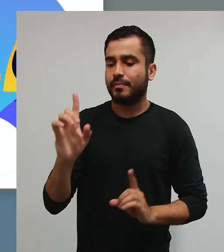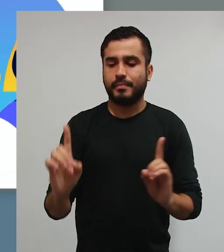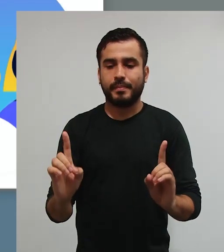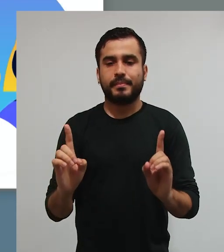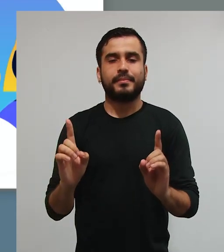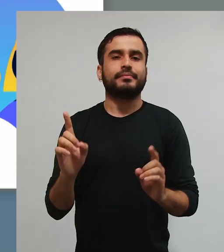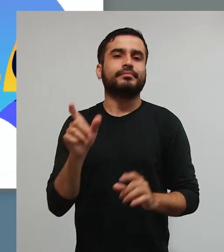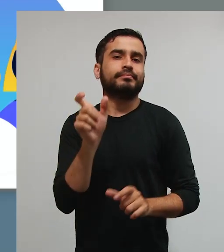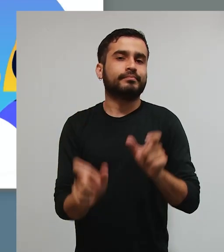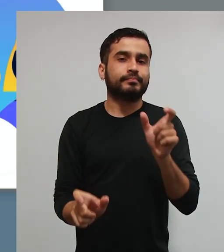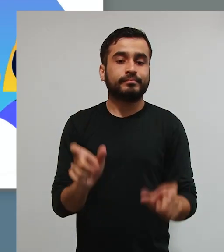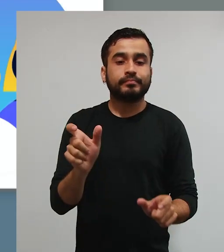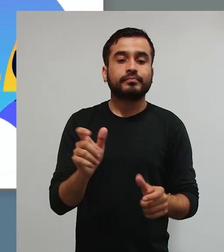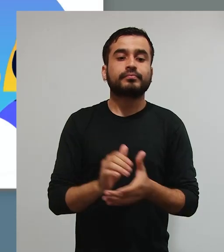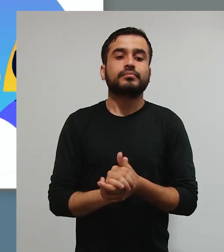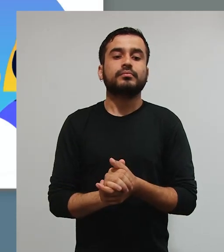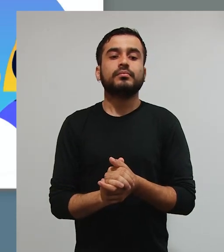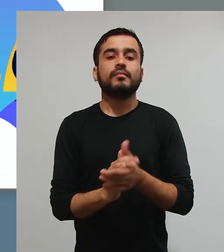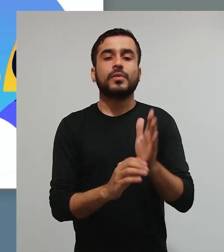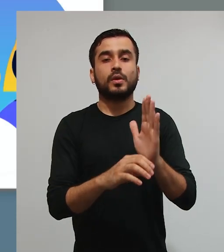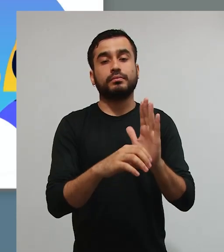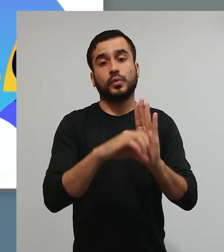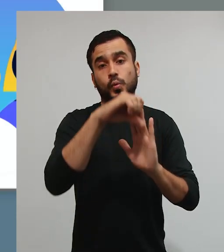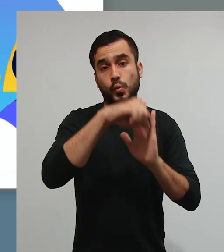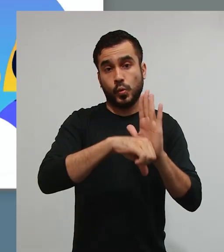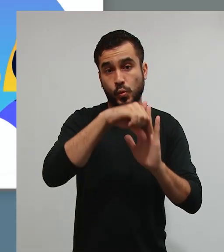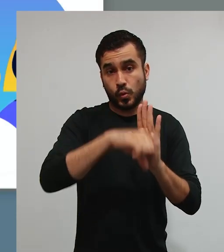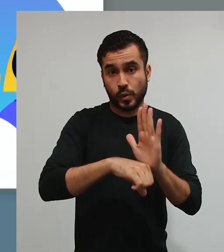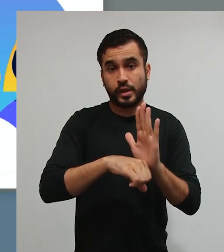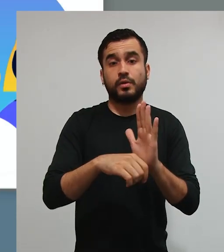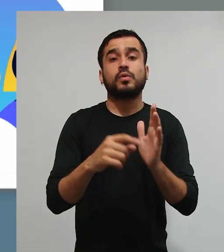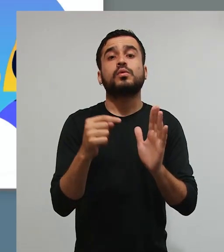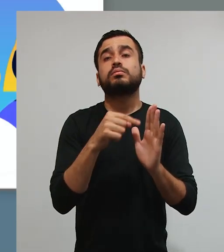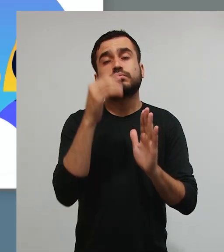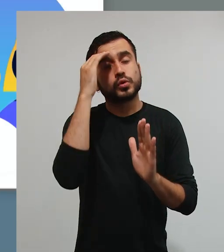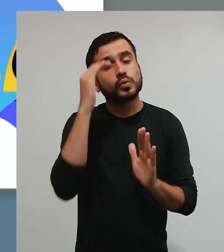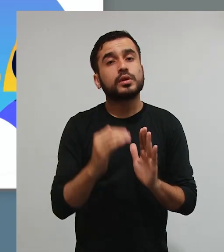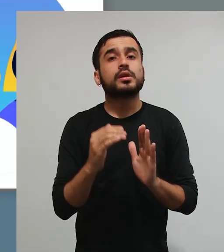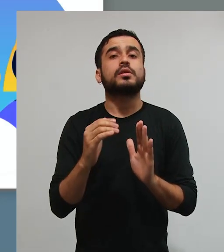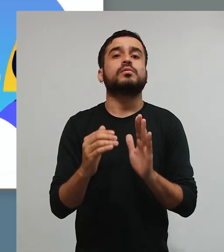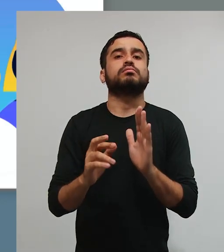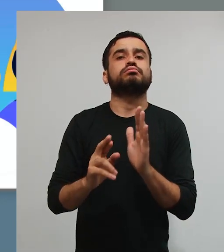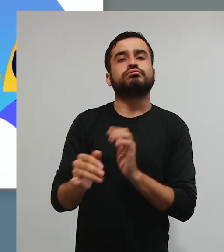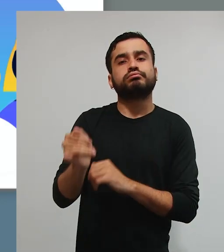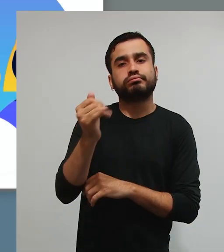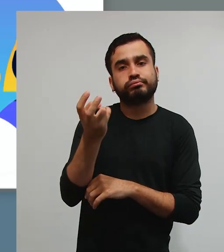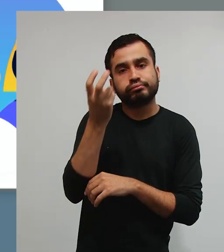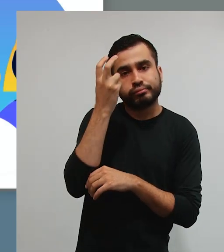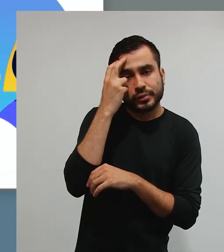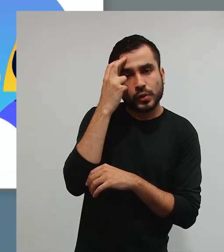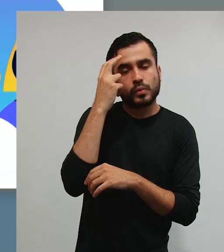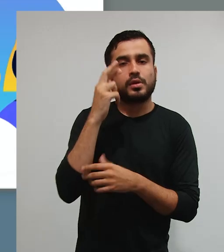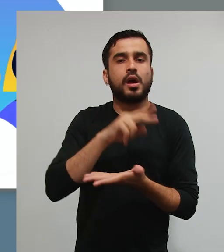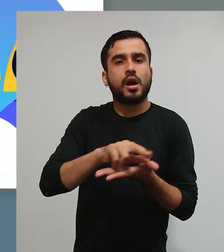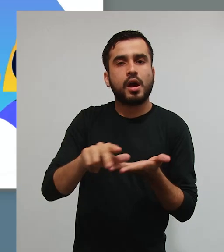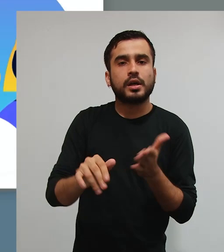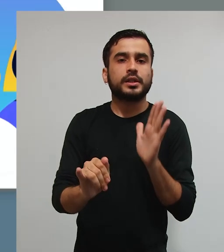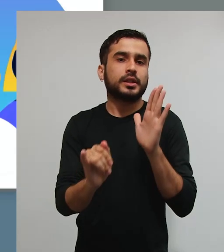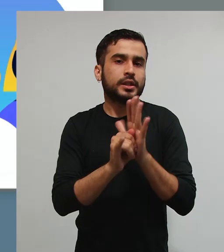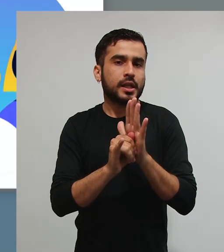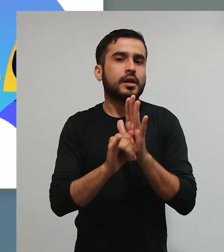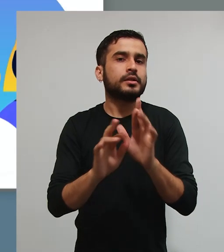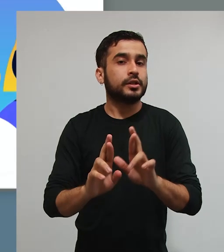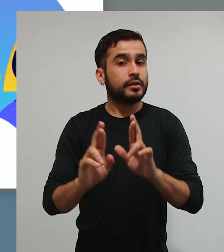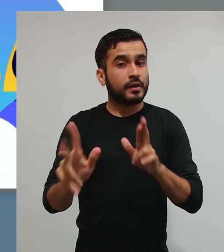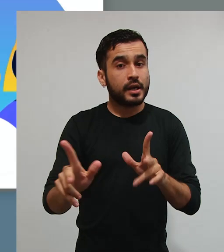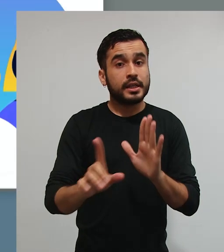nossos norteadores, que são um currículo intercultural, identidade e diferença, educação e